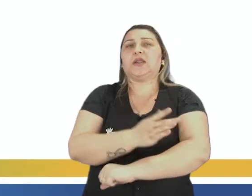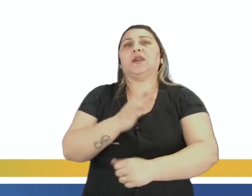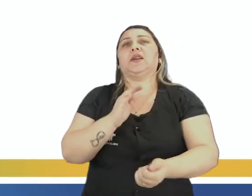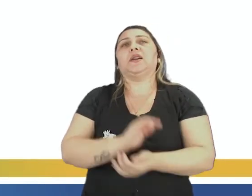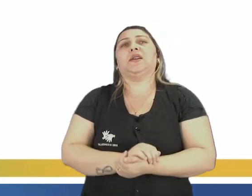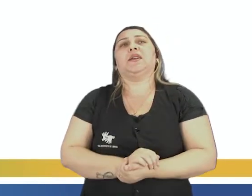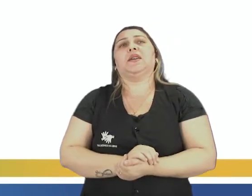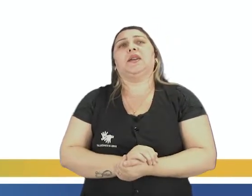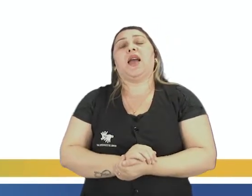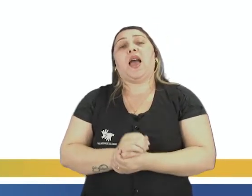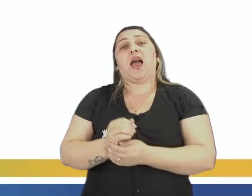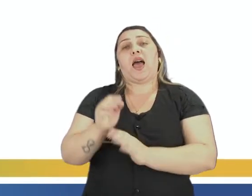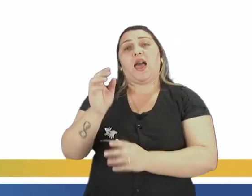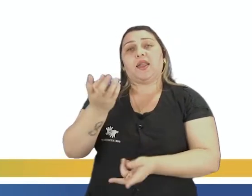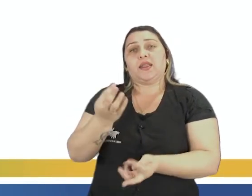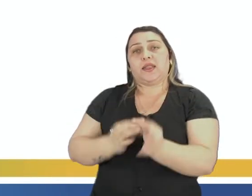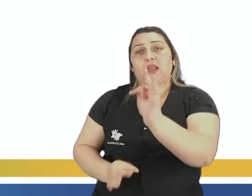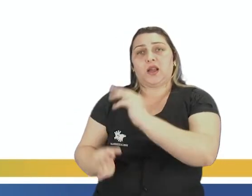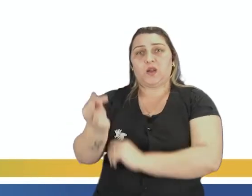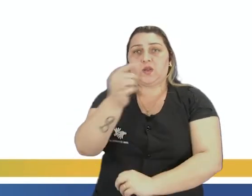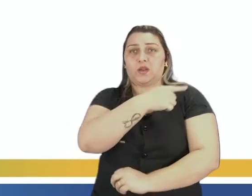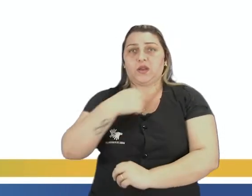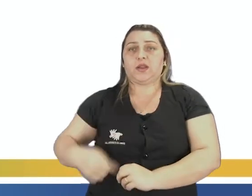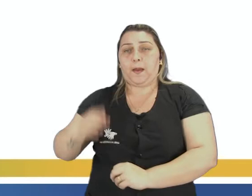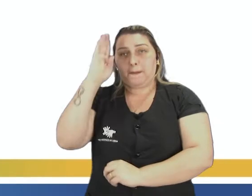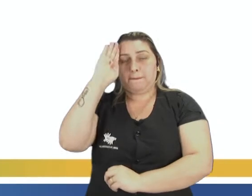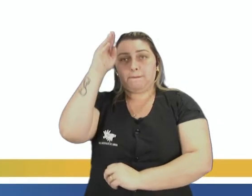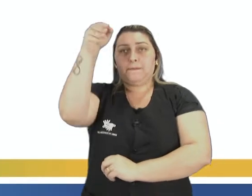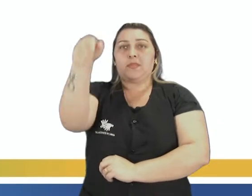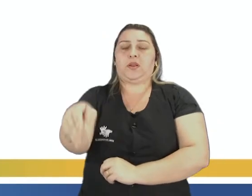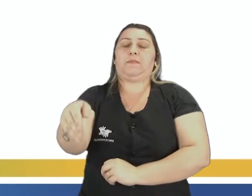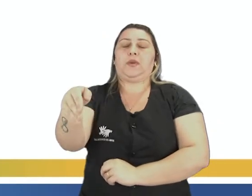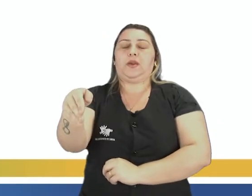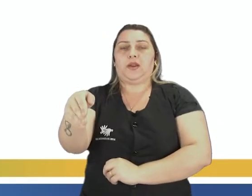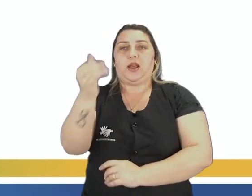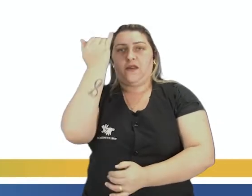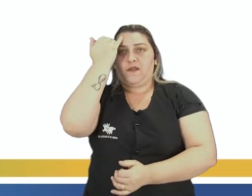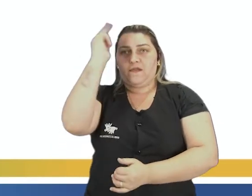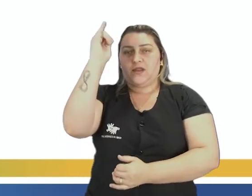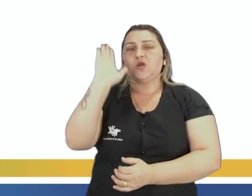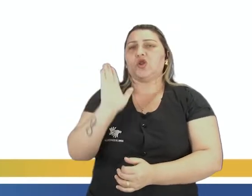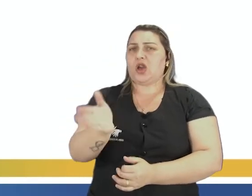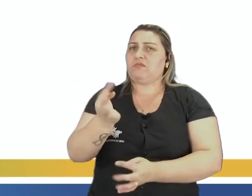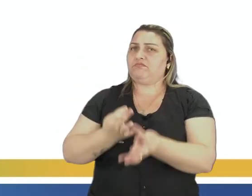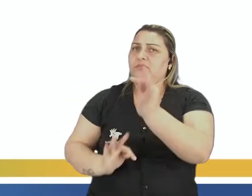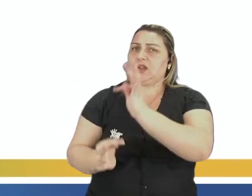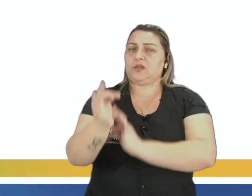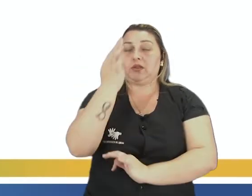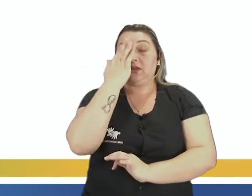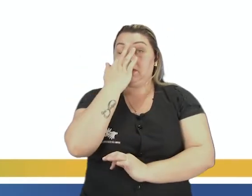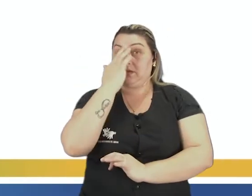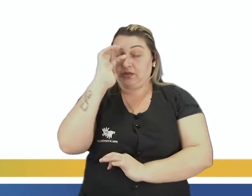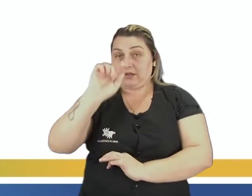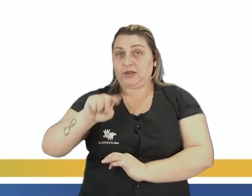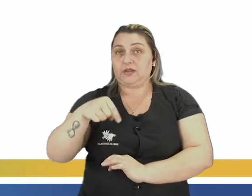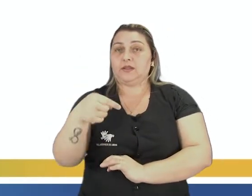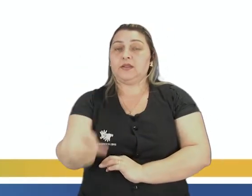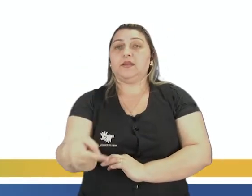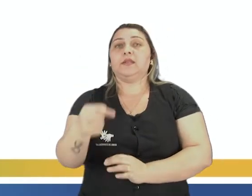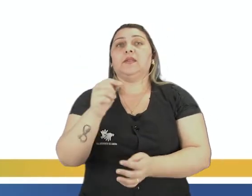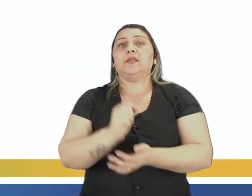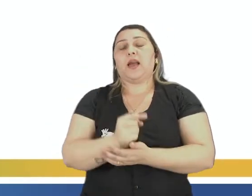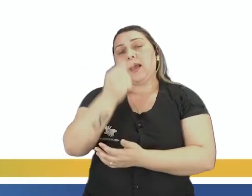Então, a tecnologia chinesa, ela foi pioneira. As invenções já eram uma forma de tecnologia. Depois nós vamos aqui